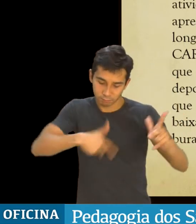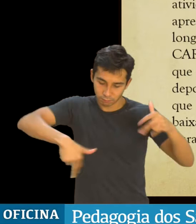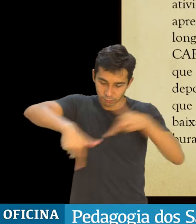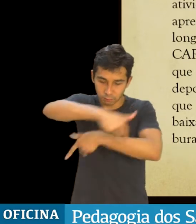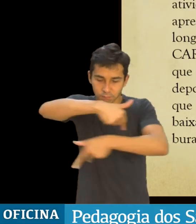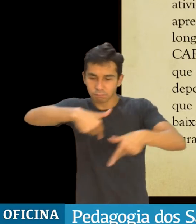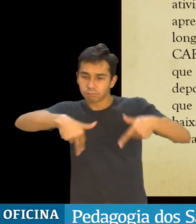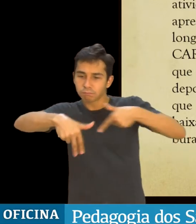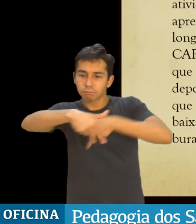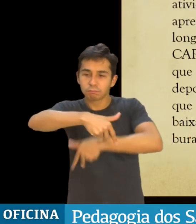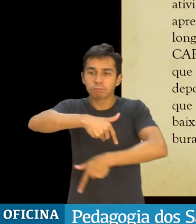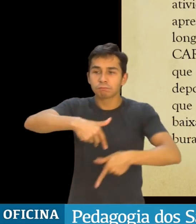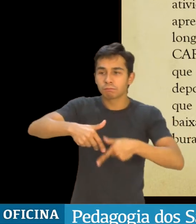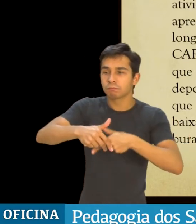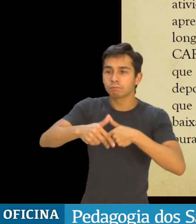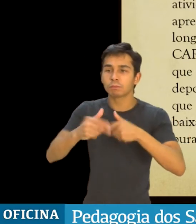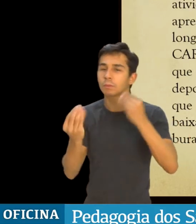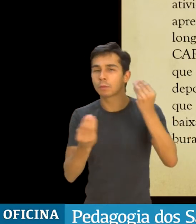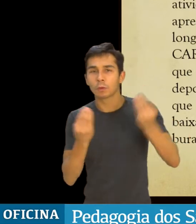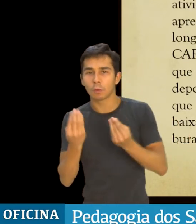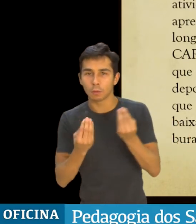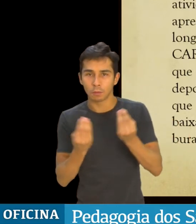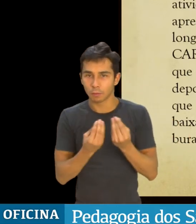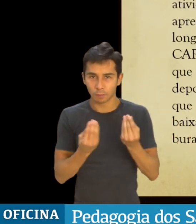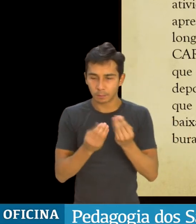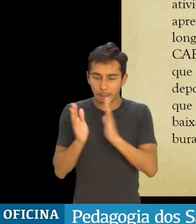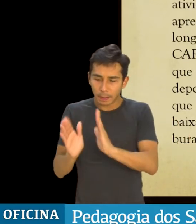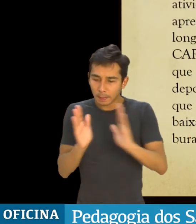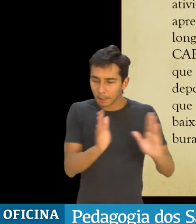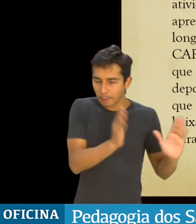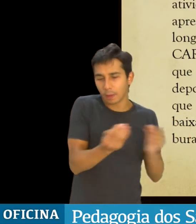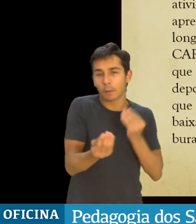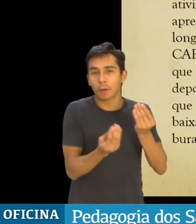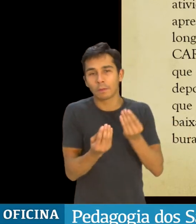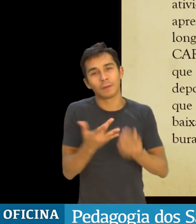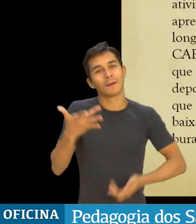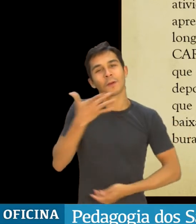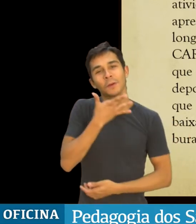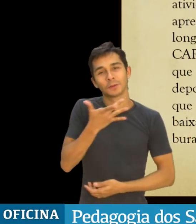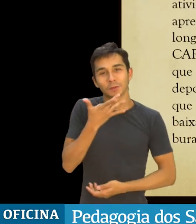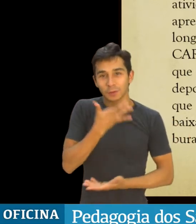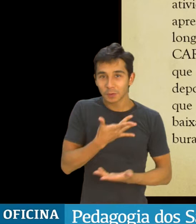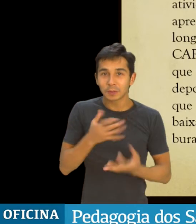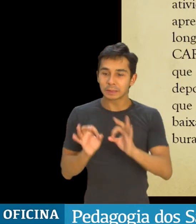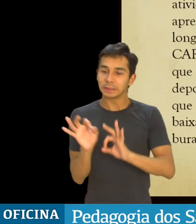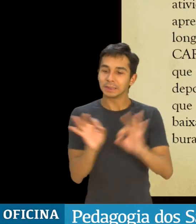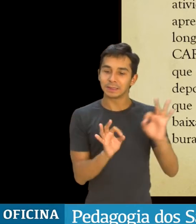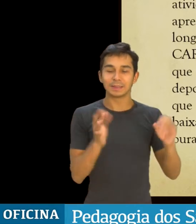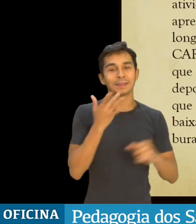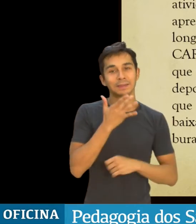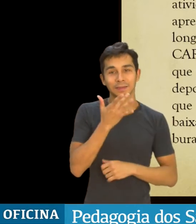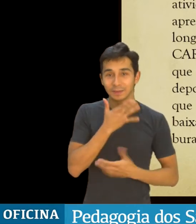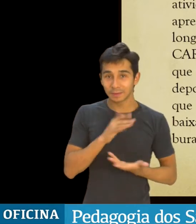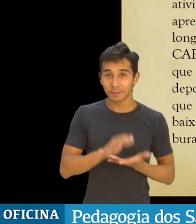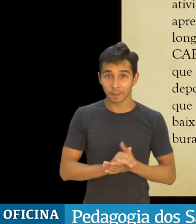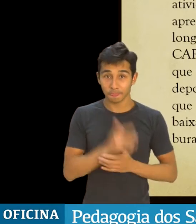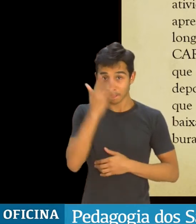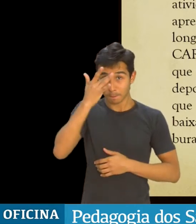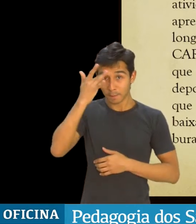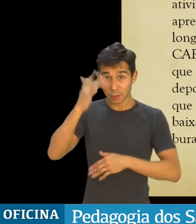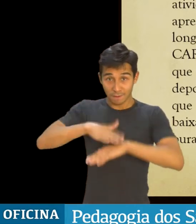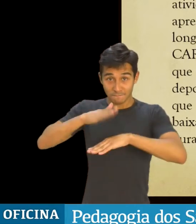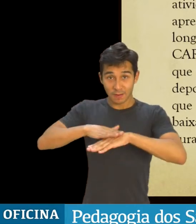que, depois de um tempo de você organizando, você descobre que é uma dinâmica muito gostosa. Para quem está apresentando,